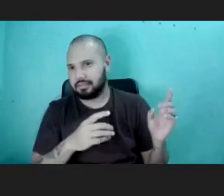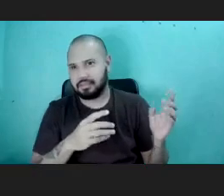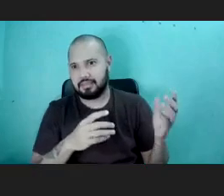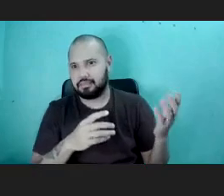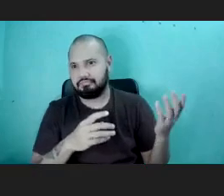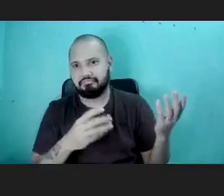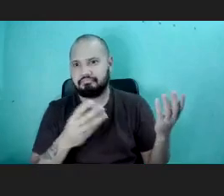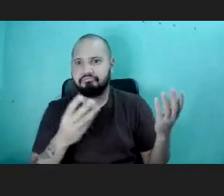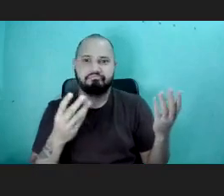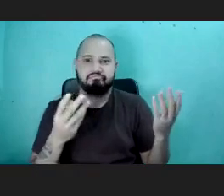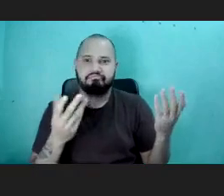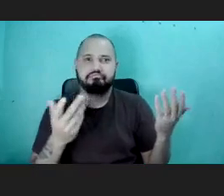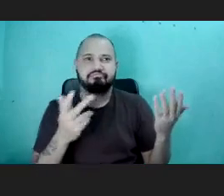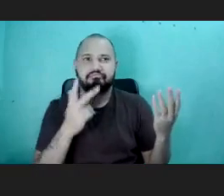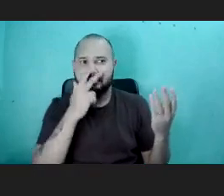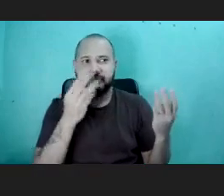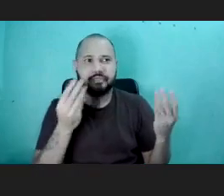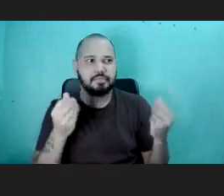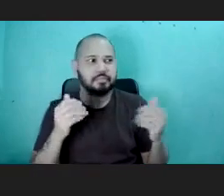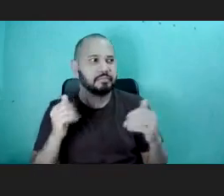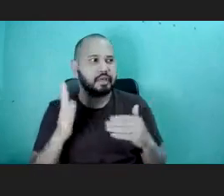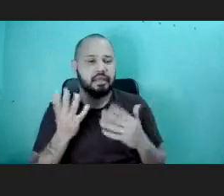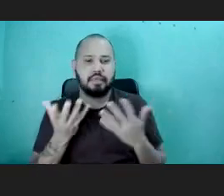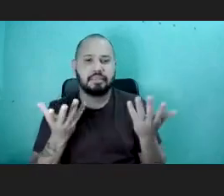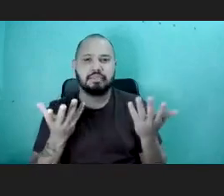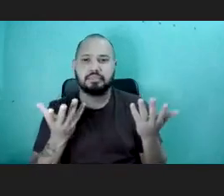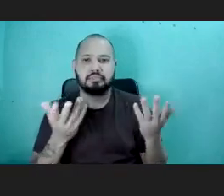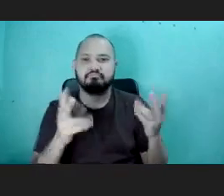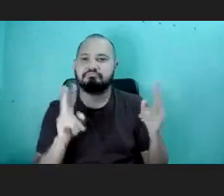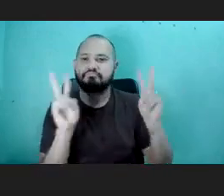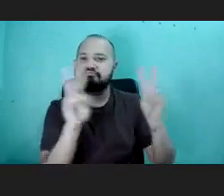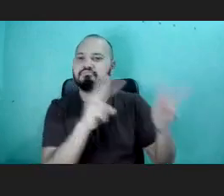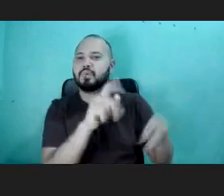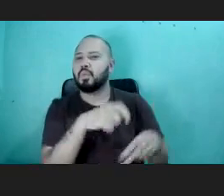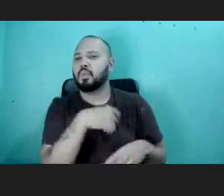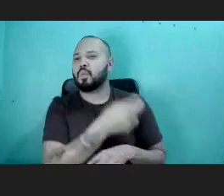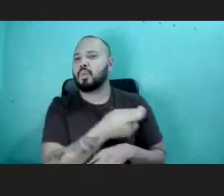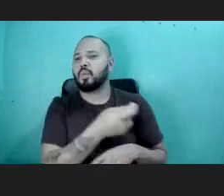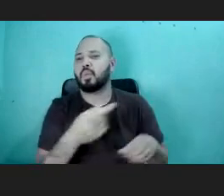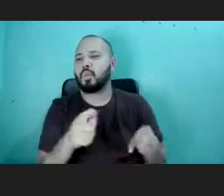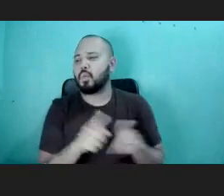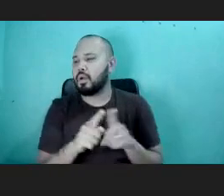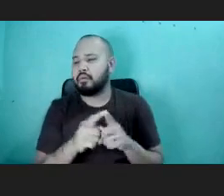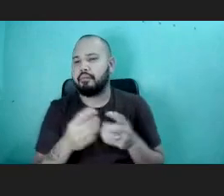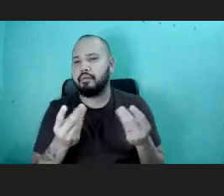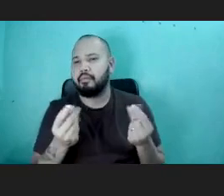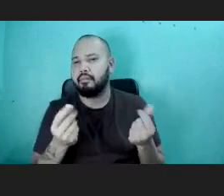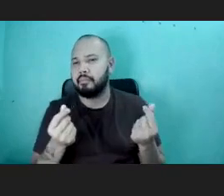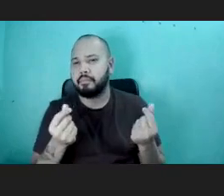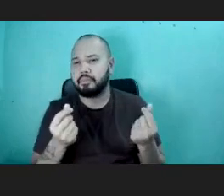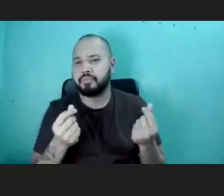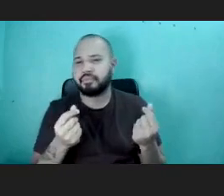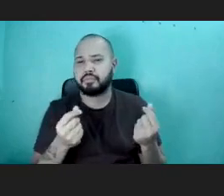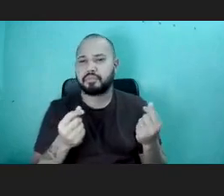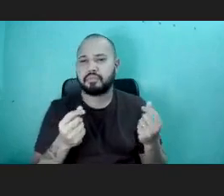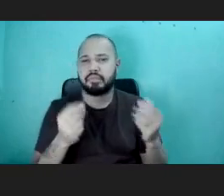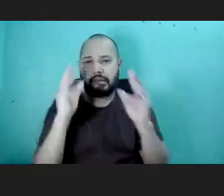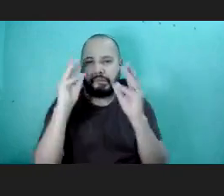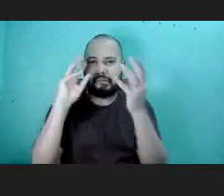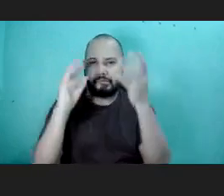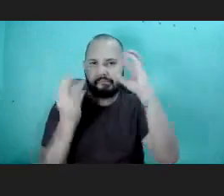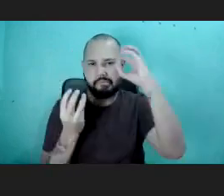muito mais frequentemente como um modelo caritativo, então